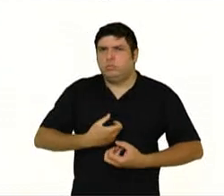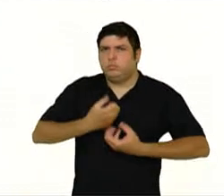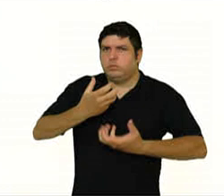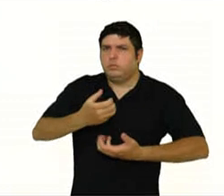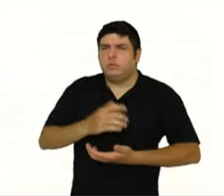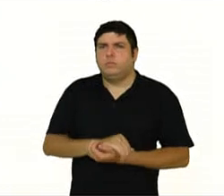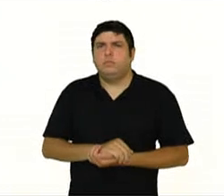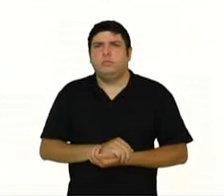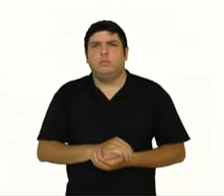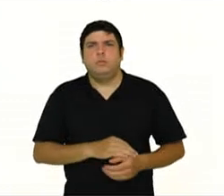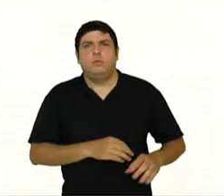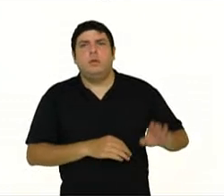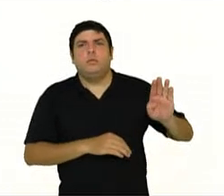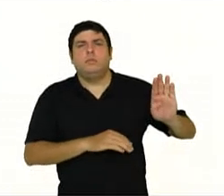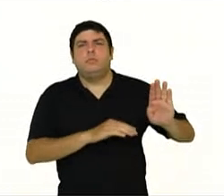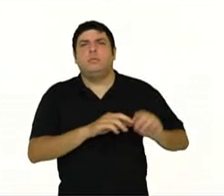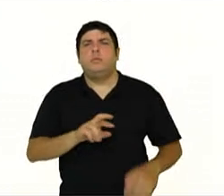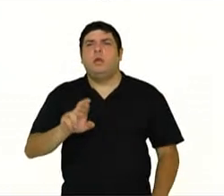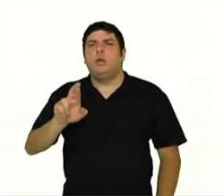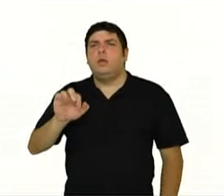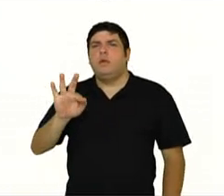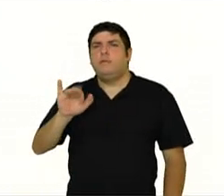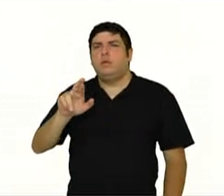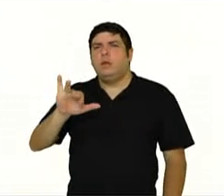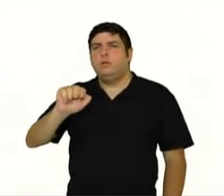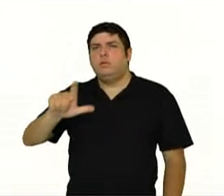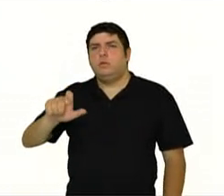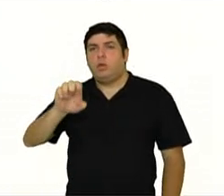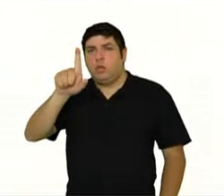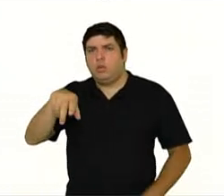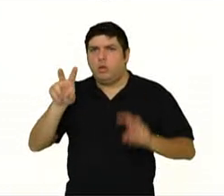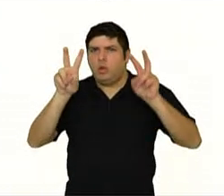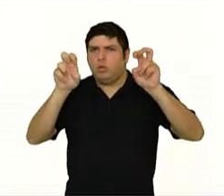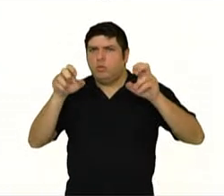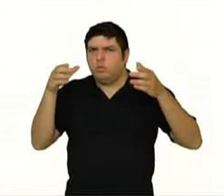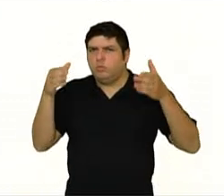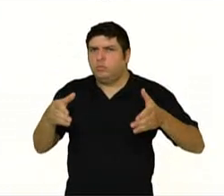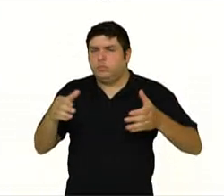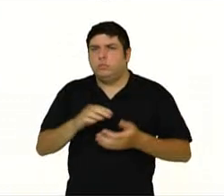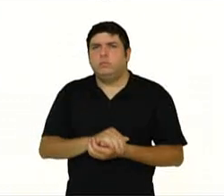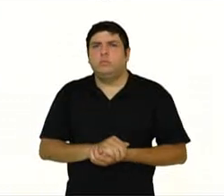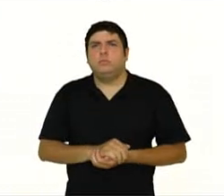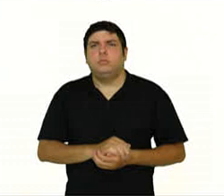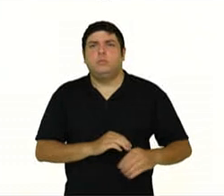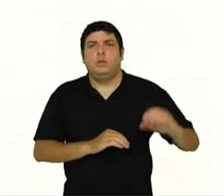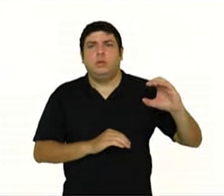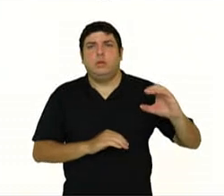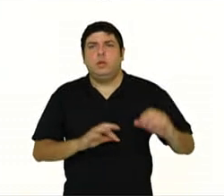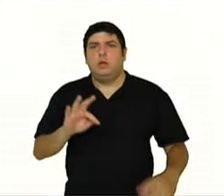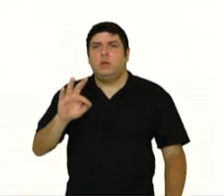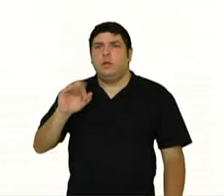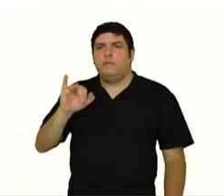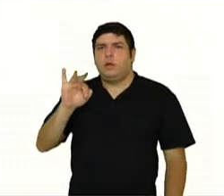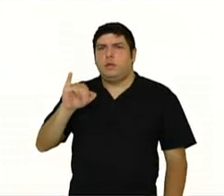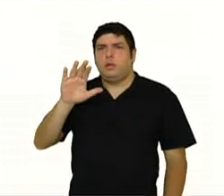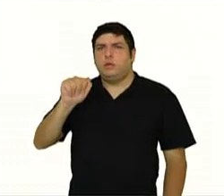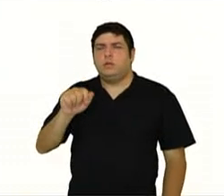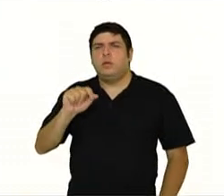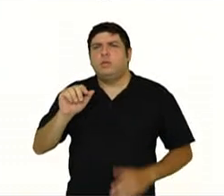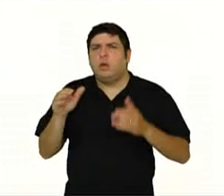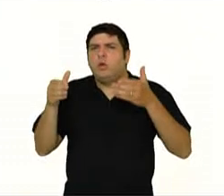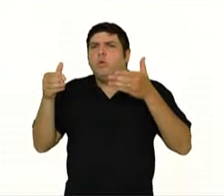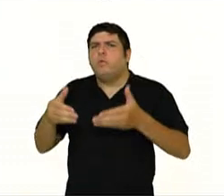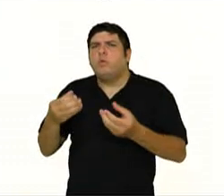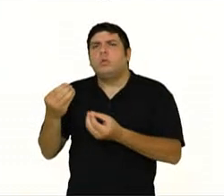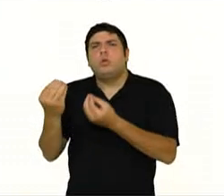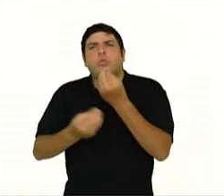Função referencial, o foco está no assunto da mensagem. Função fática, o foco está no